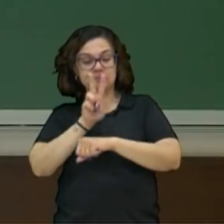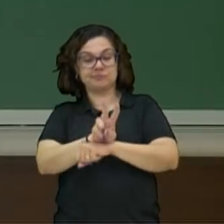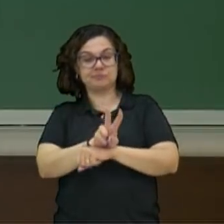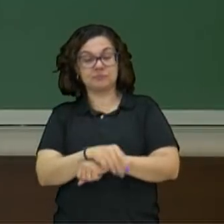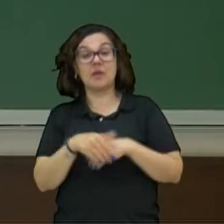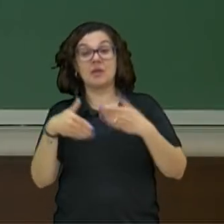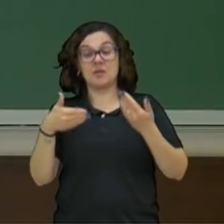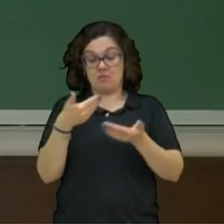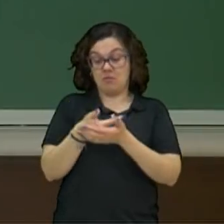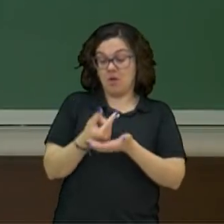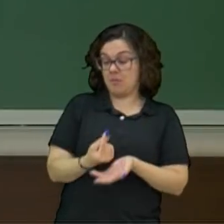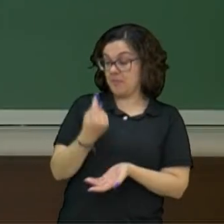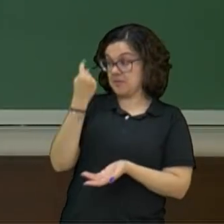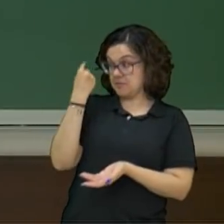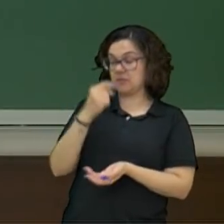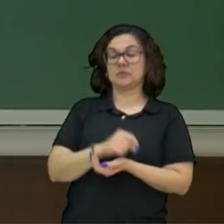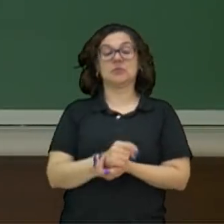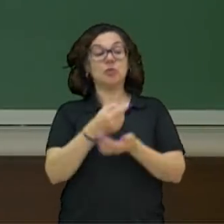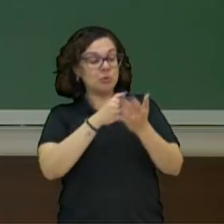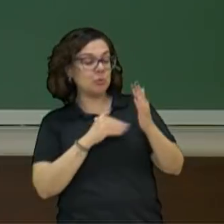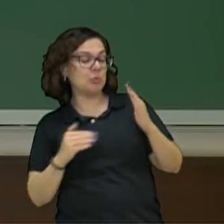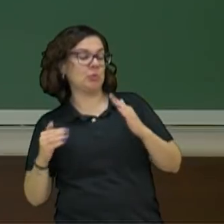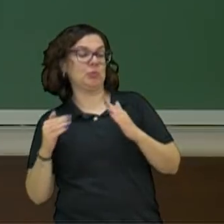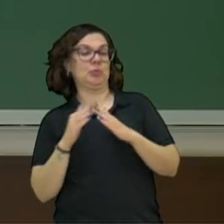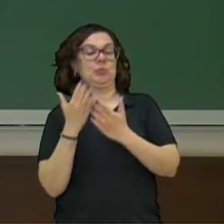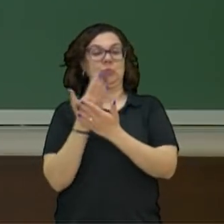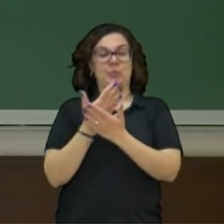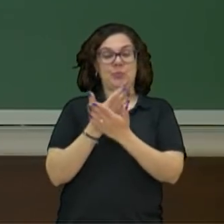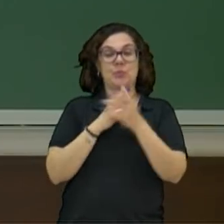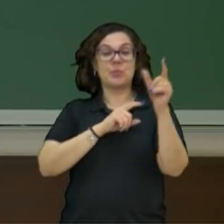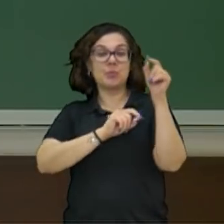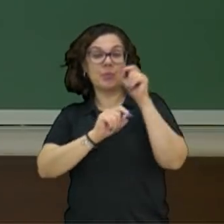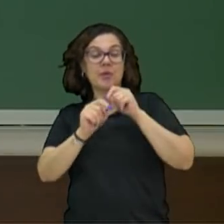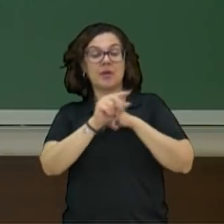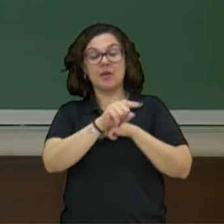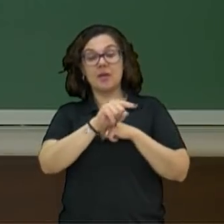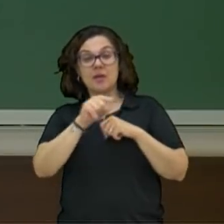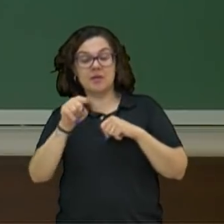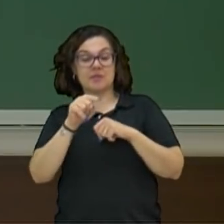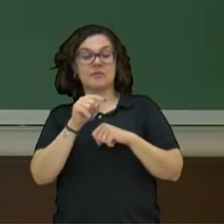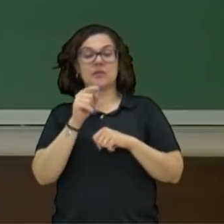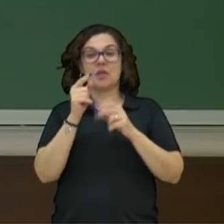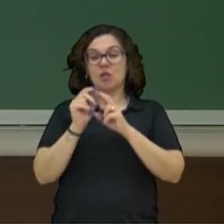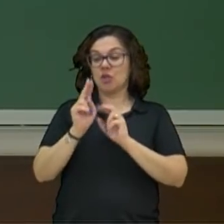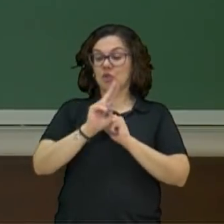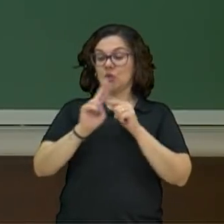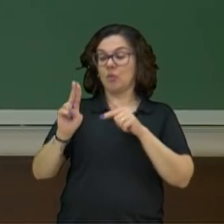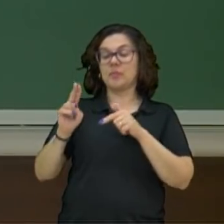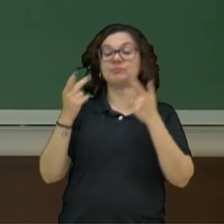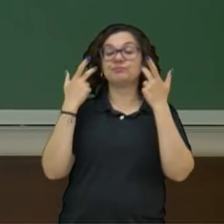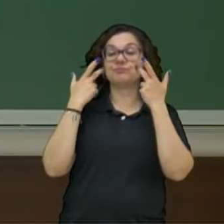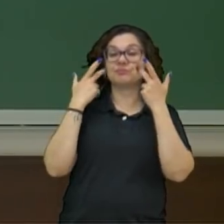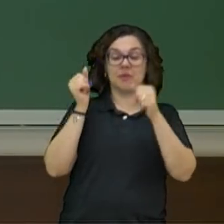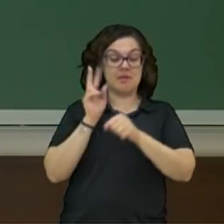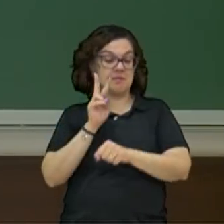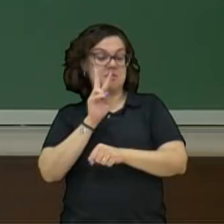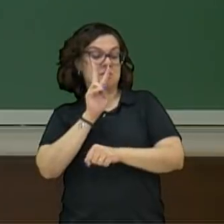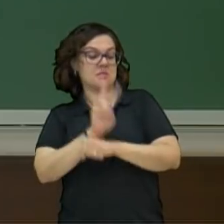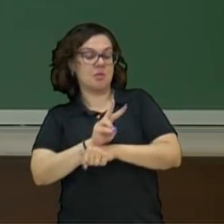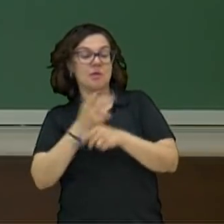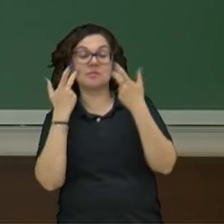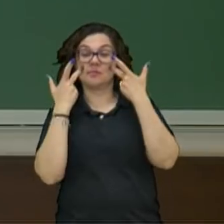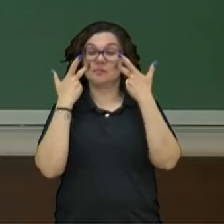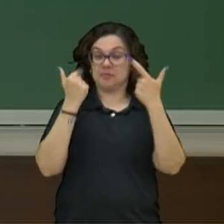aula passada, sobre tudo isso que a gente viu, é o que a gente chama de imunidade natural, que o nosso próprio